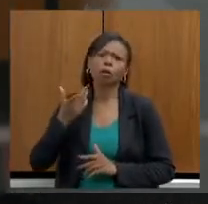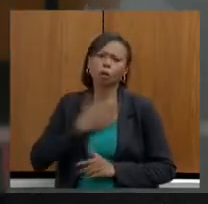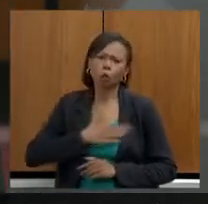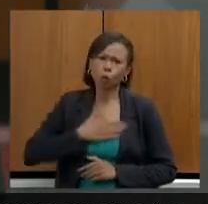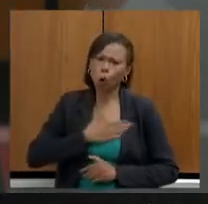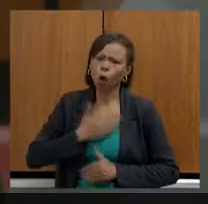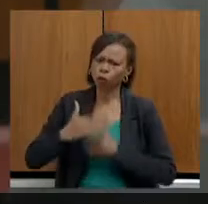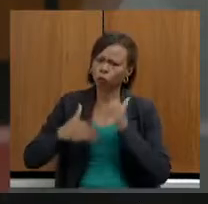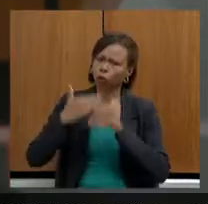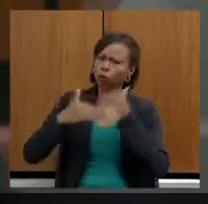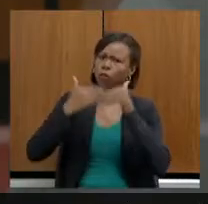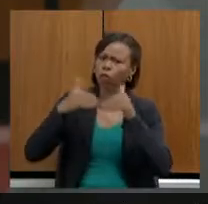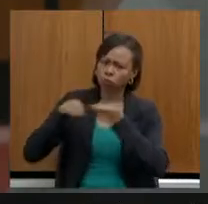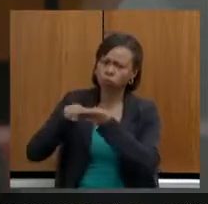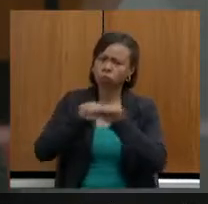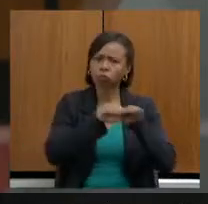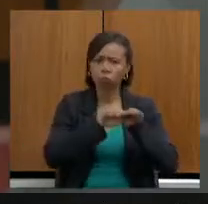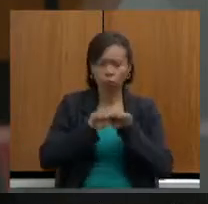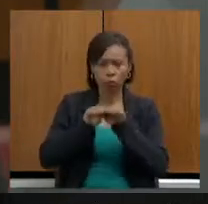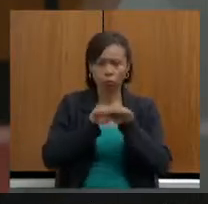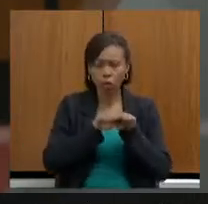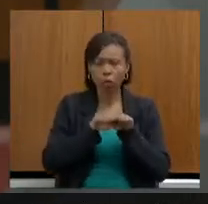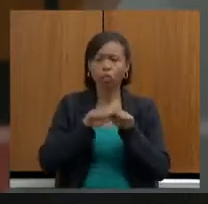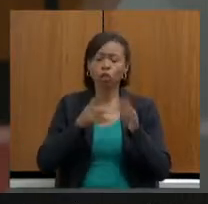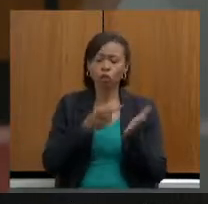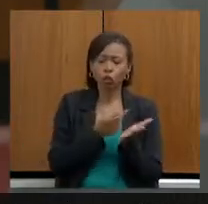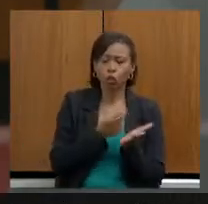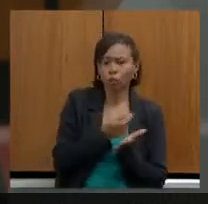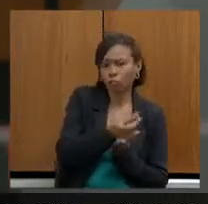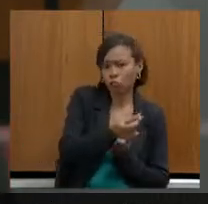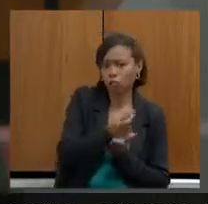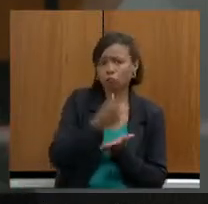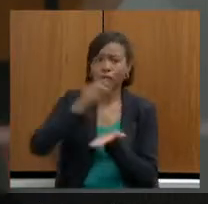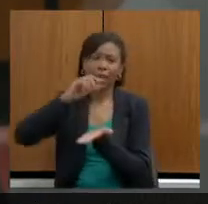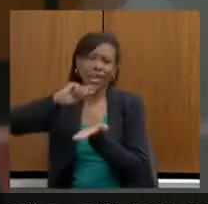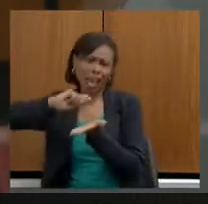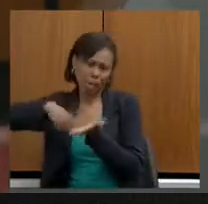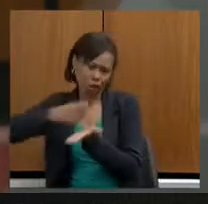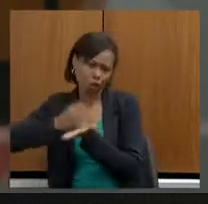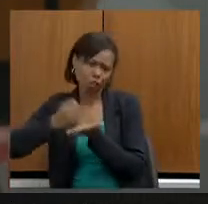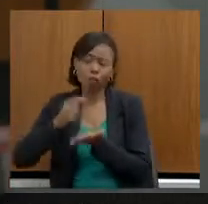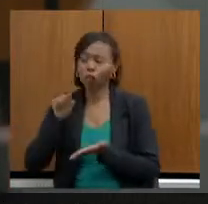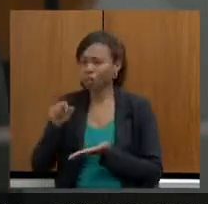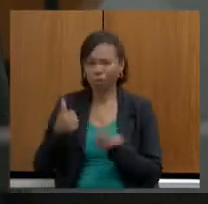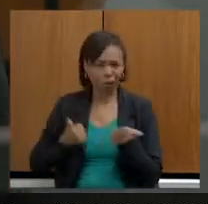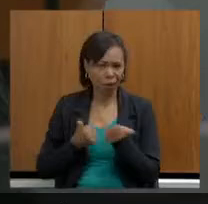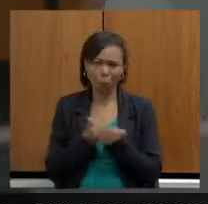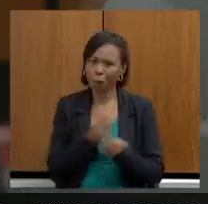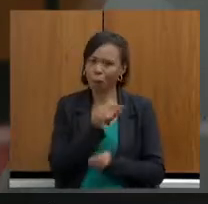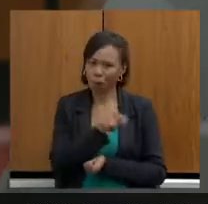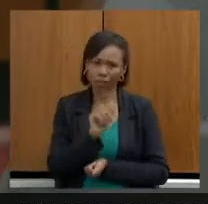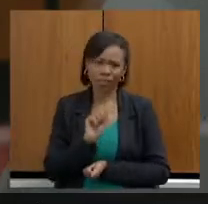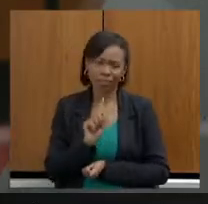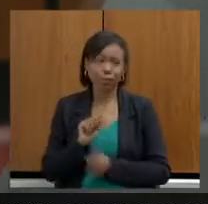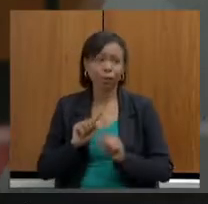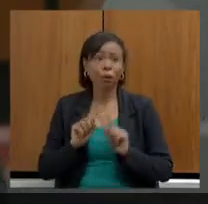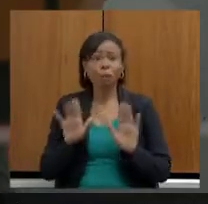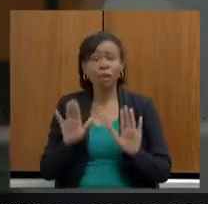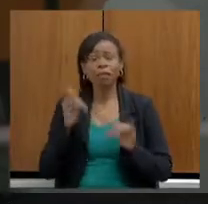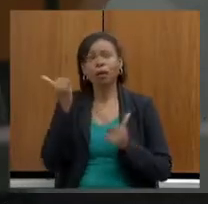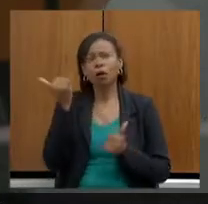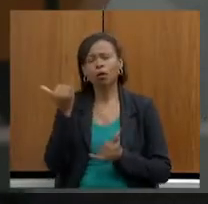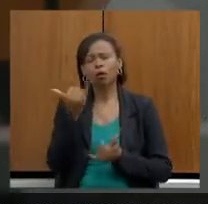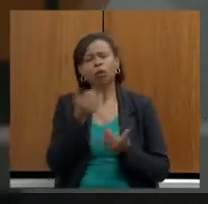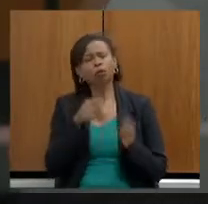processo seja muito e igualitário em relação à efetivos e contratados o senhor não apoia esse ponto né porque eu fui informado disso